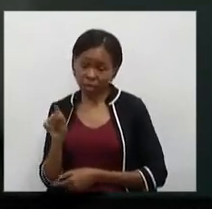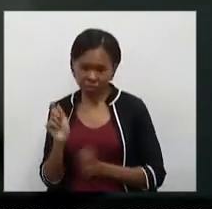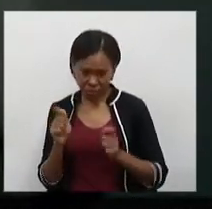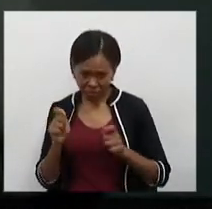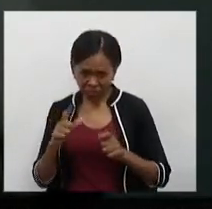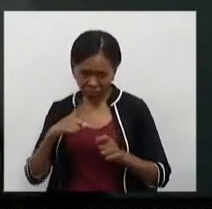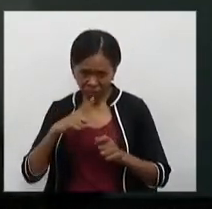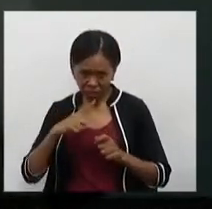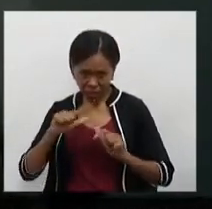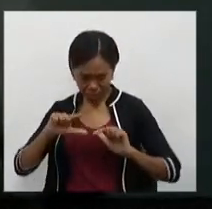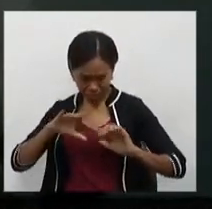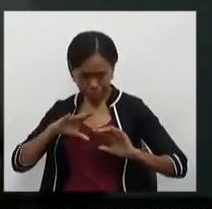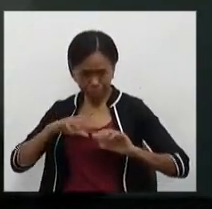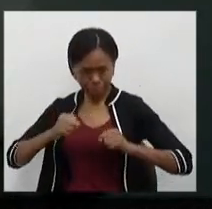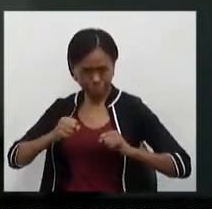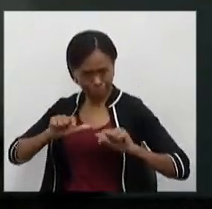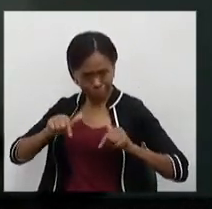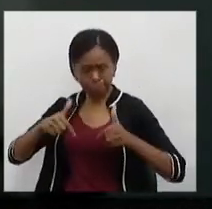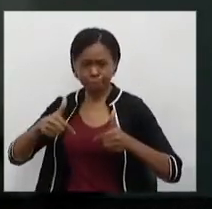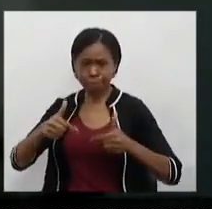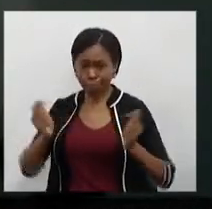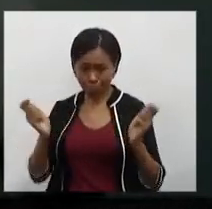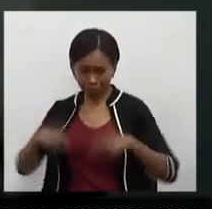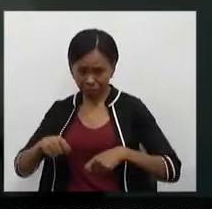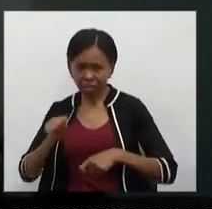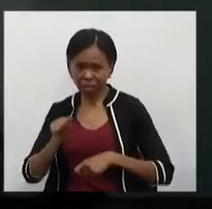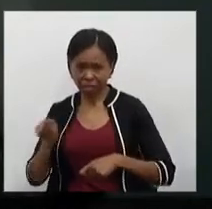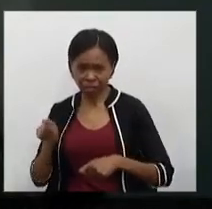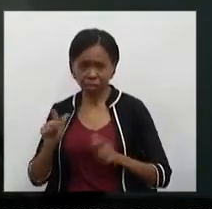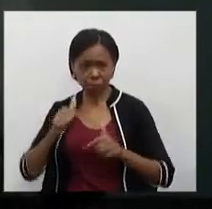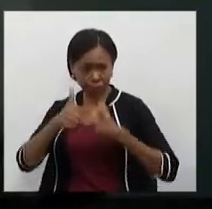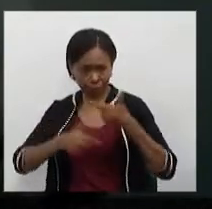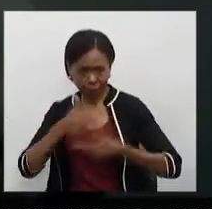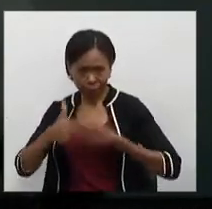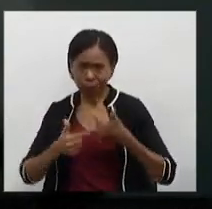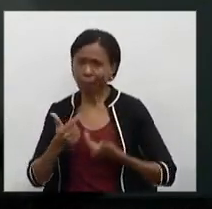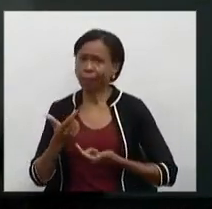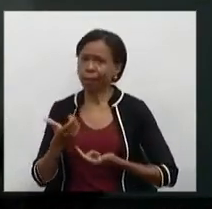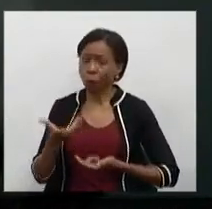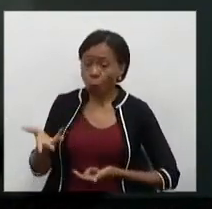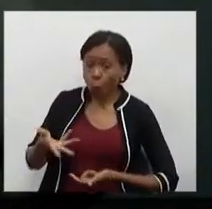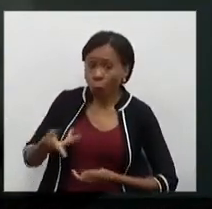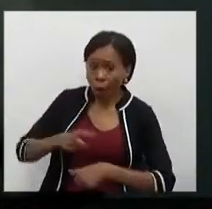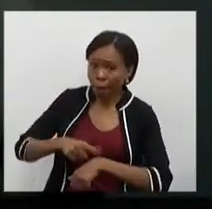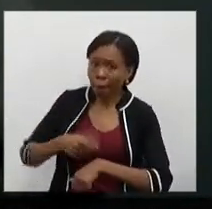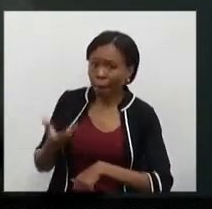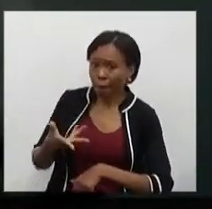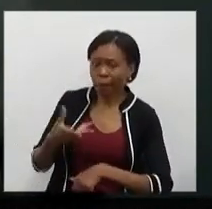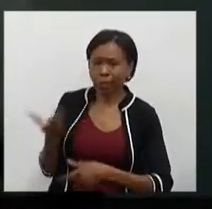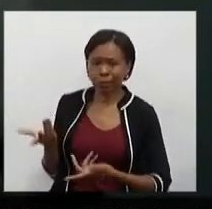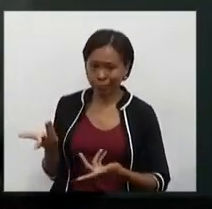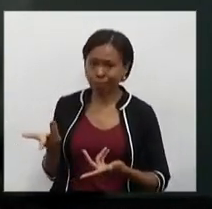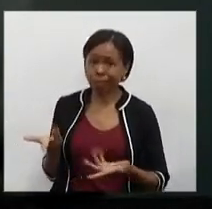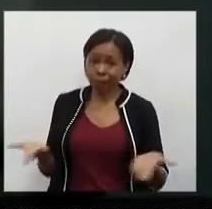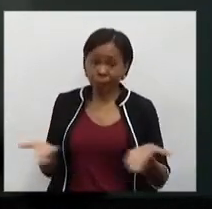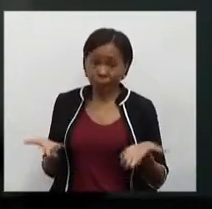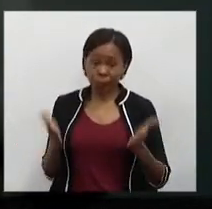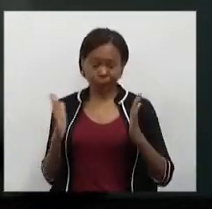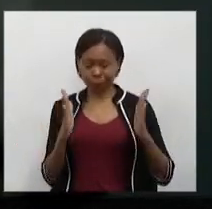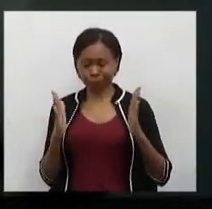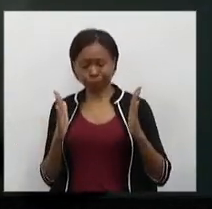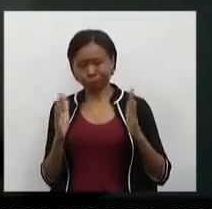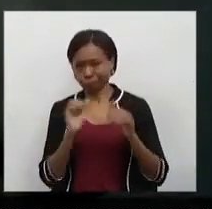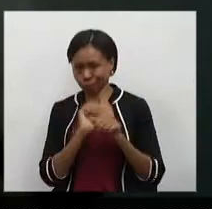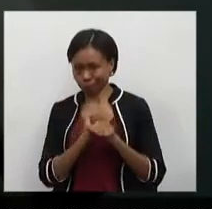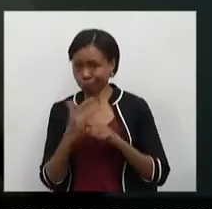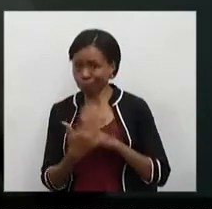disposição e competência para agir com celeridade no momento de crise.